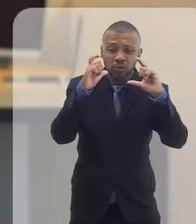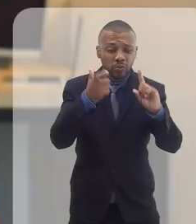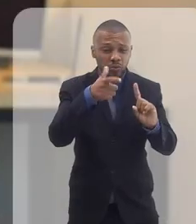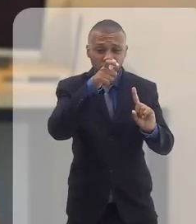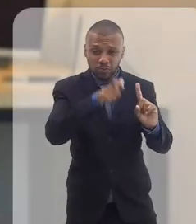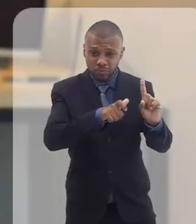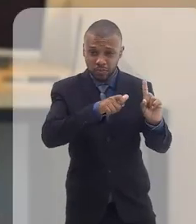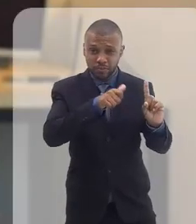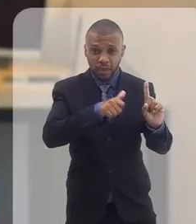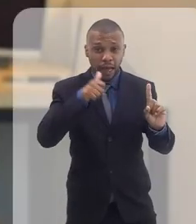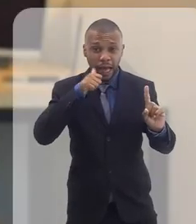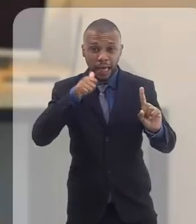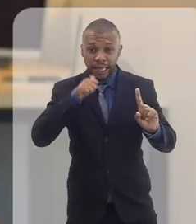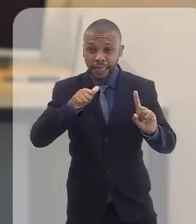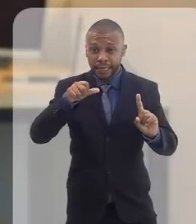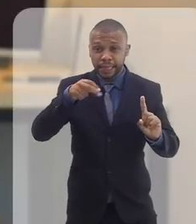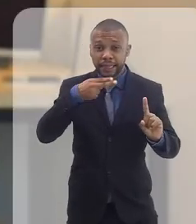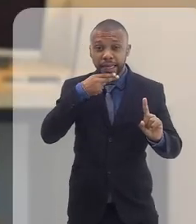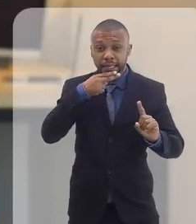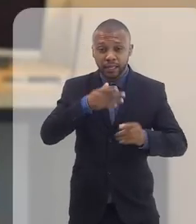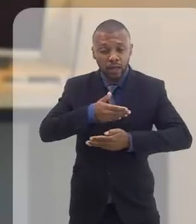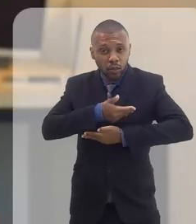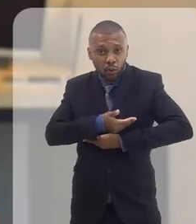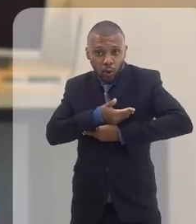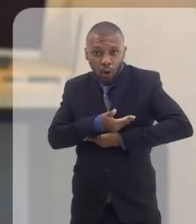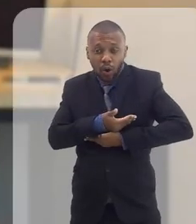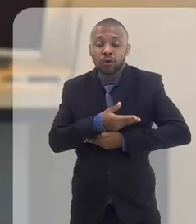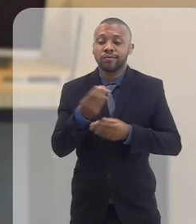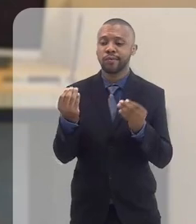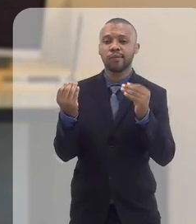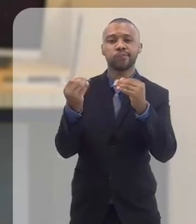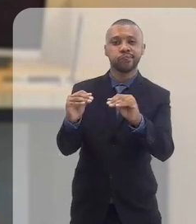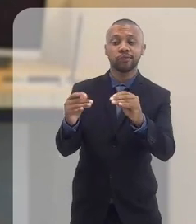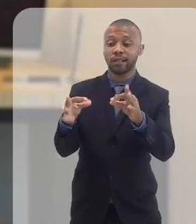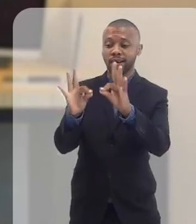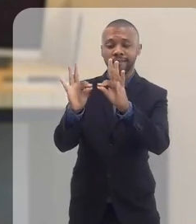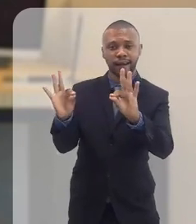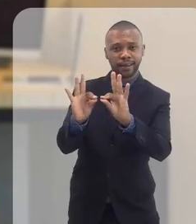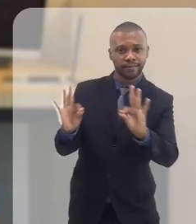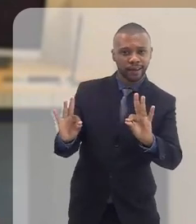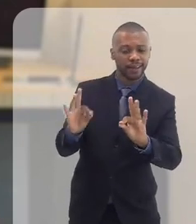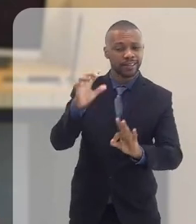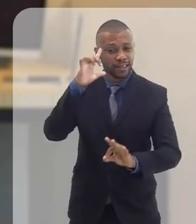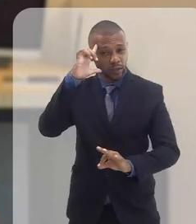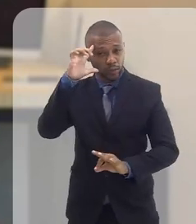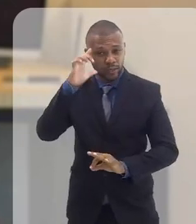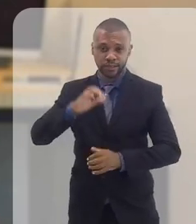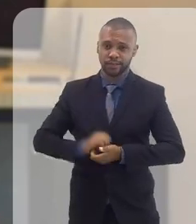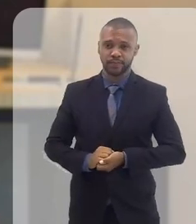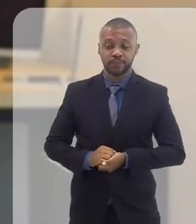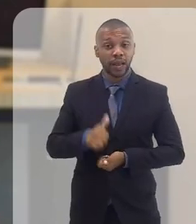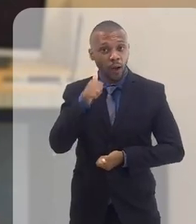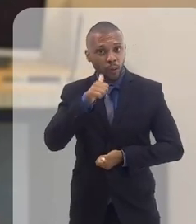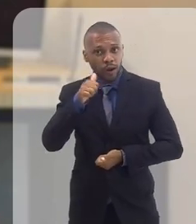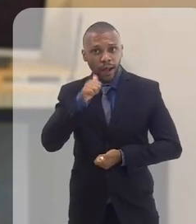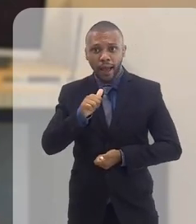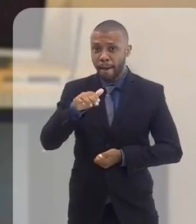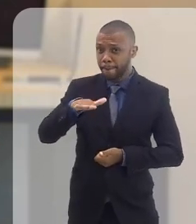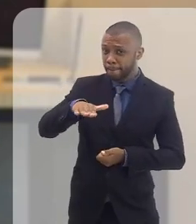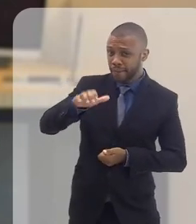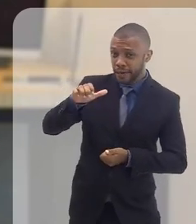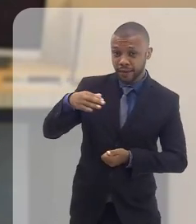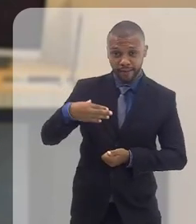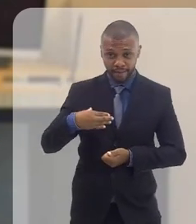uma foto com uma das netas no colo e uma descrição em duas sentenças no Instagram. Mulher, filha,